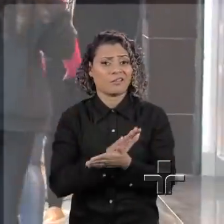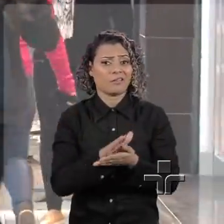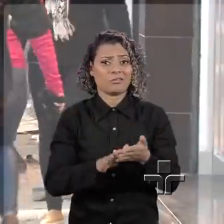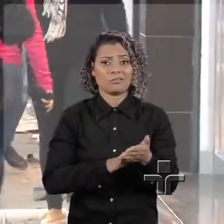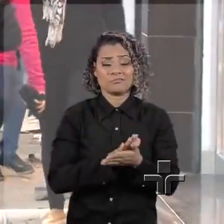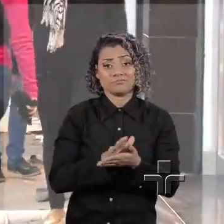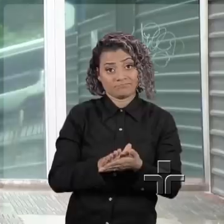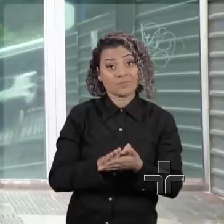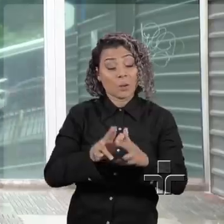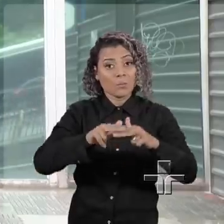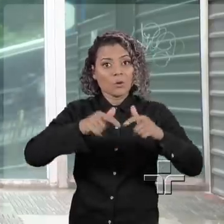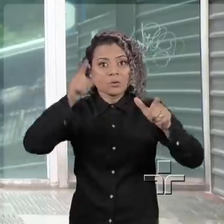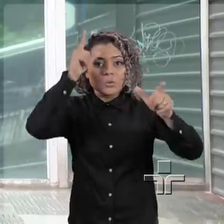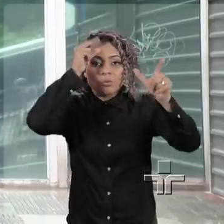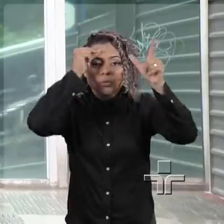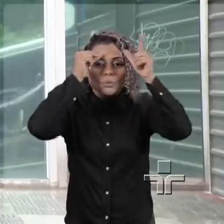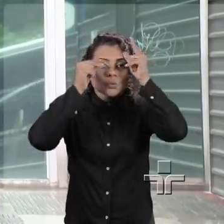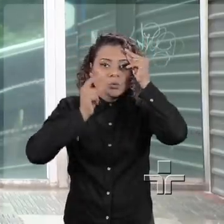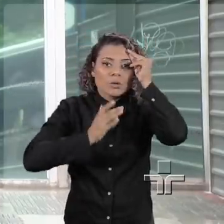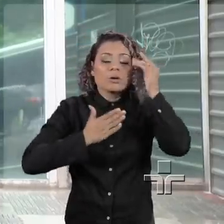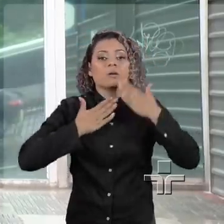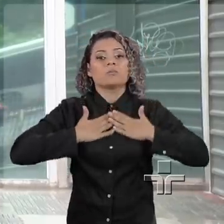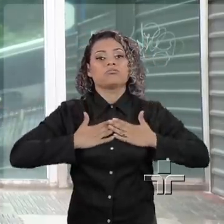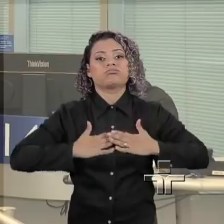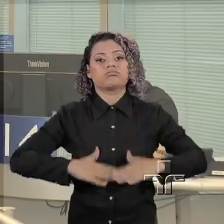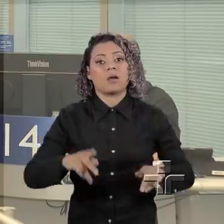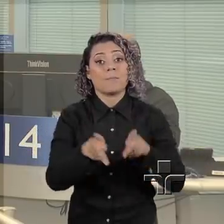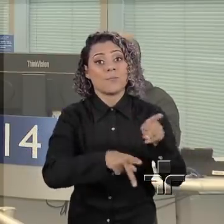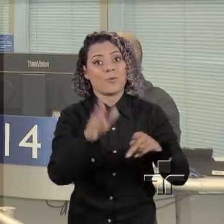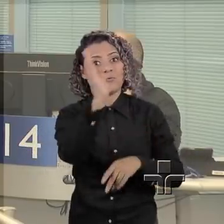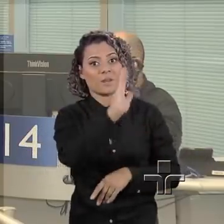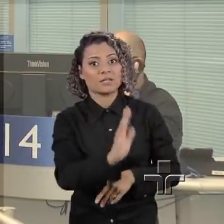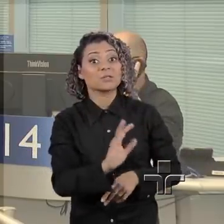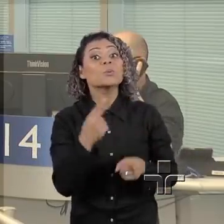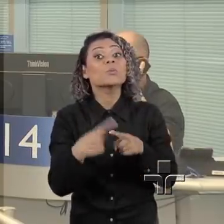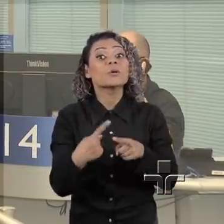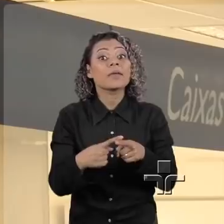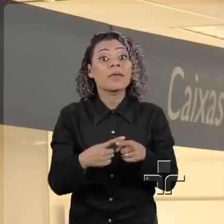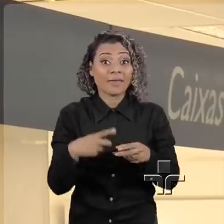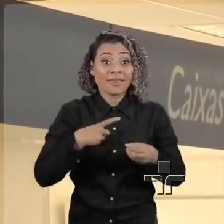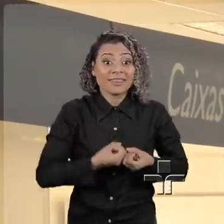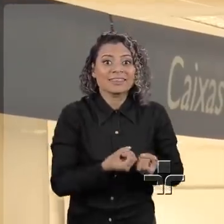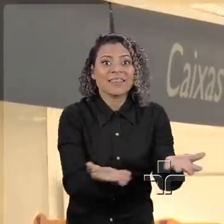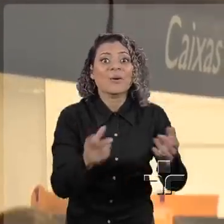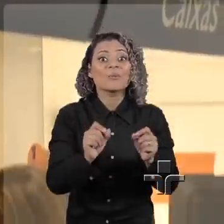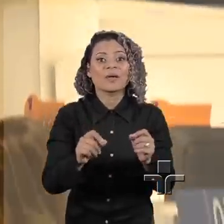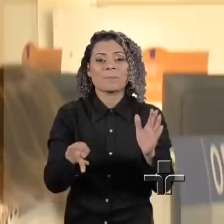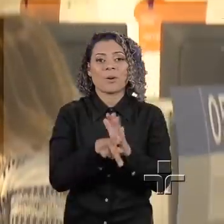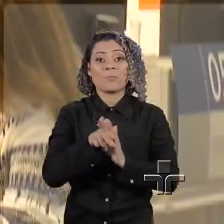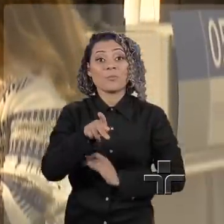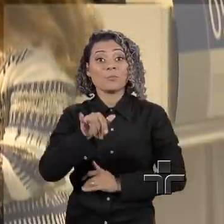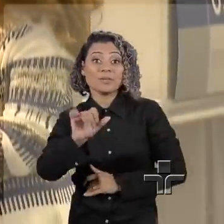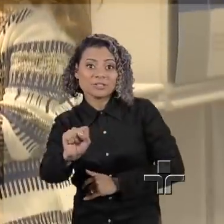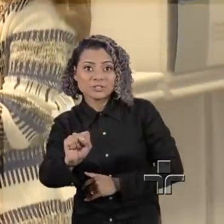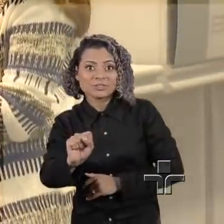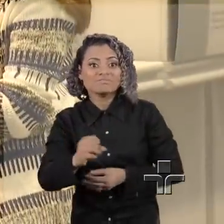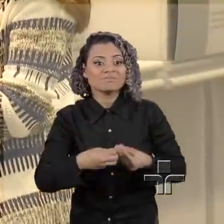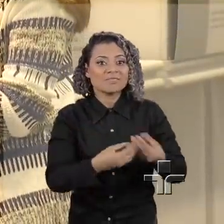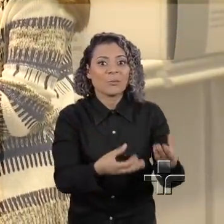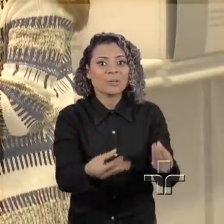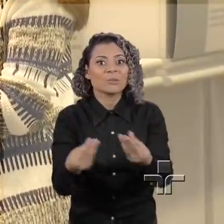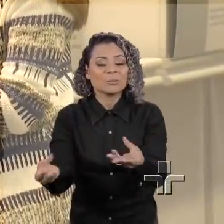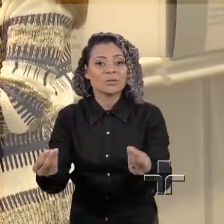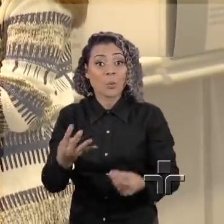consumidores. O alívio para o bolso de alguns brasileiros veio com a liberação dos recursos do PIS/PASEP,